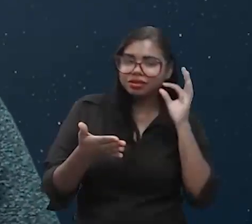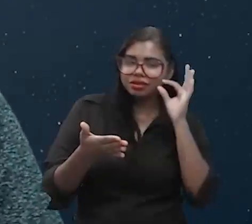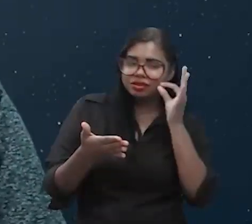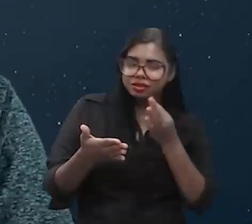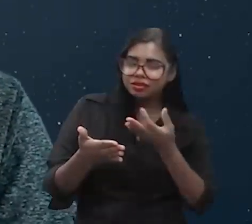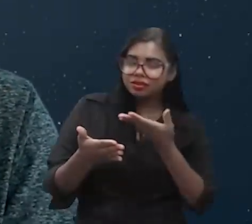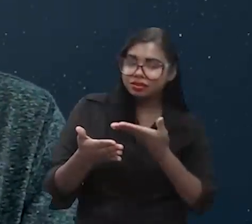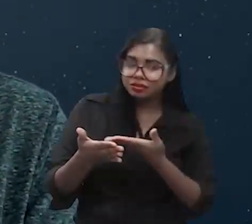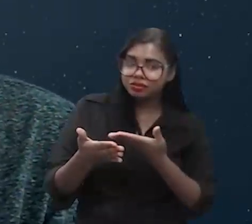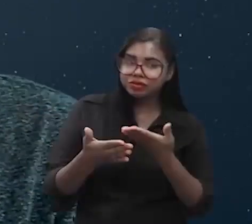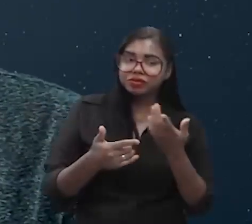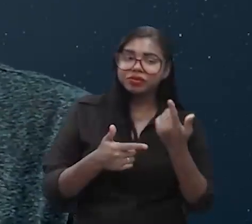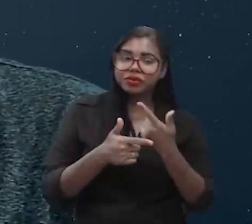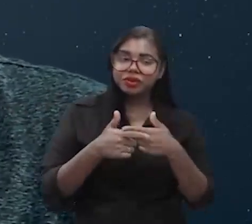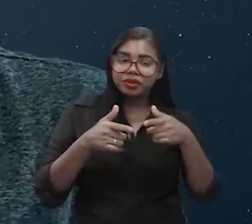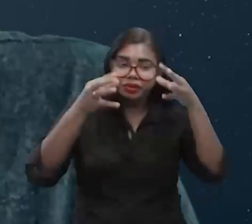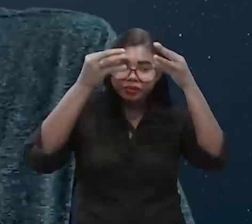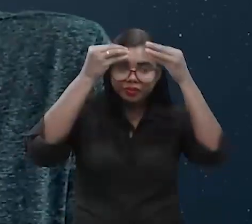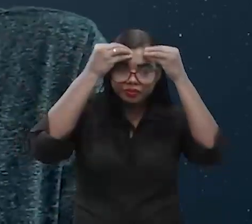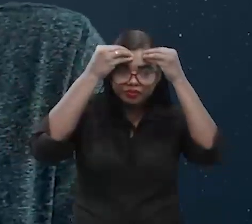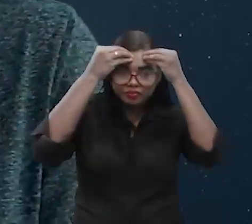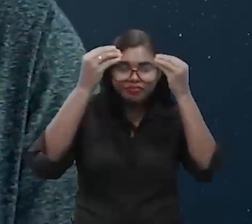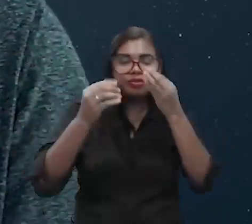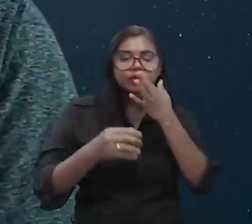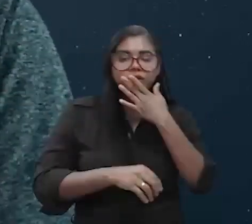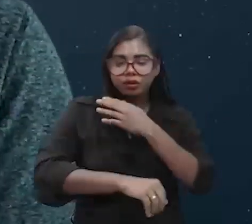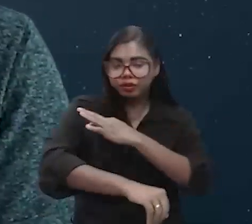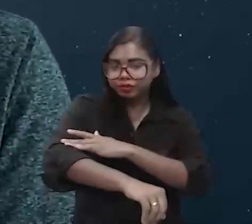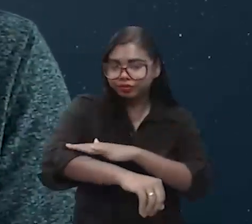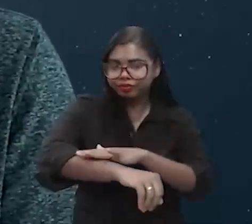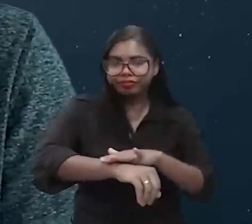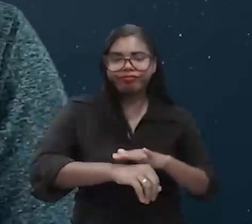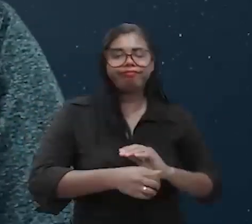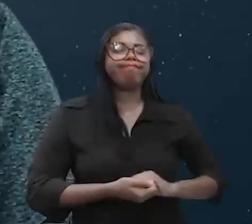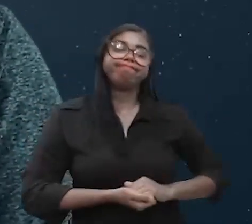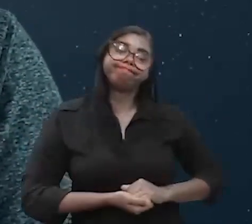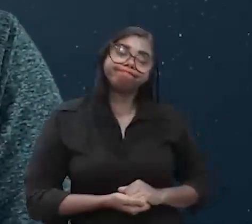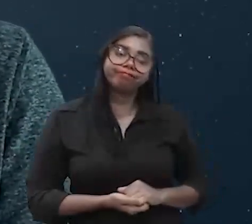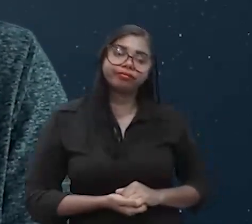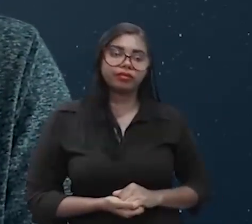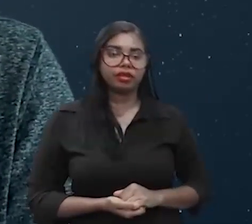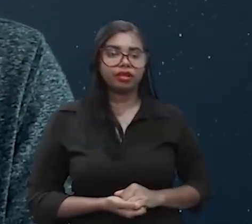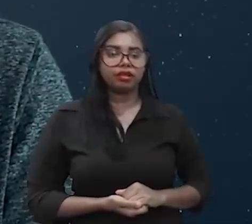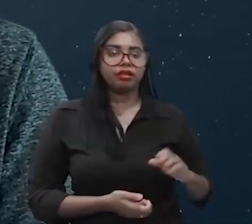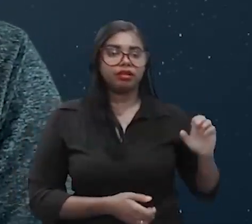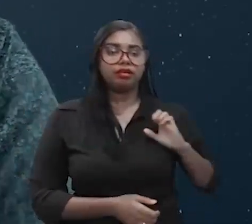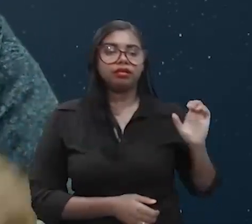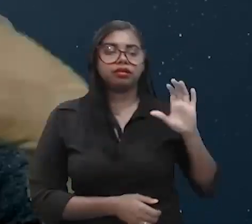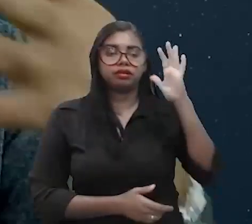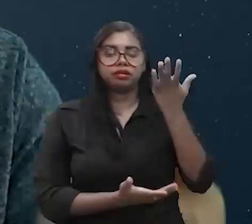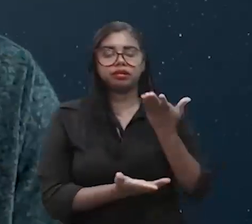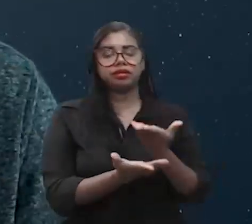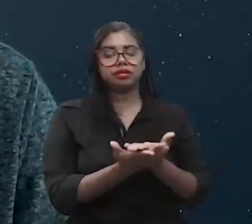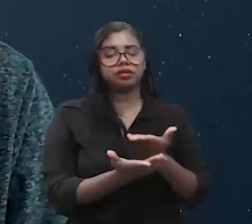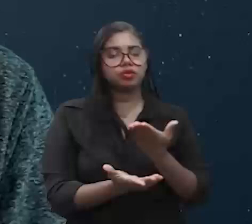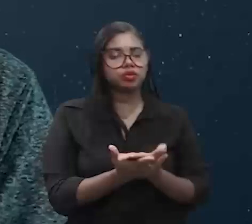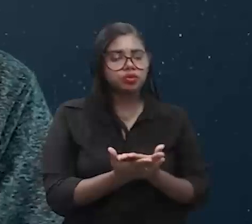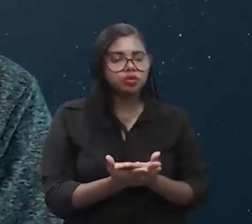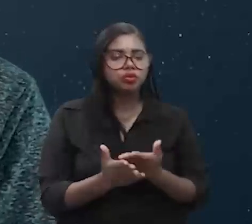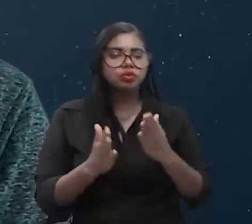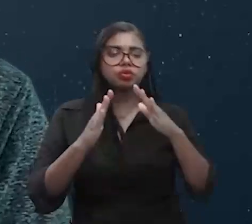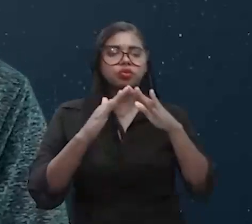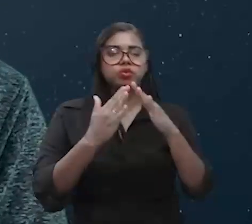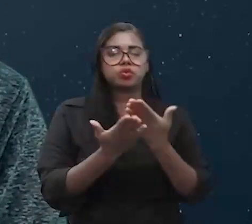problemas com cor, né? Mas foi criado na elite, estudou em grandes escolas, conviveu com a